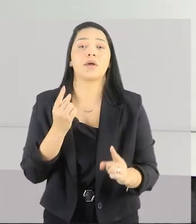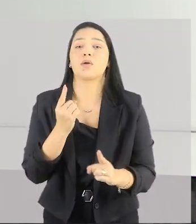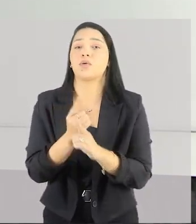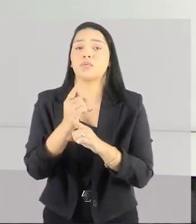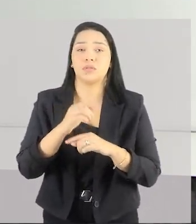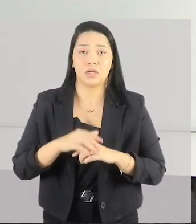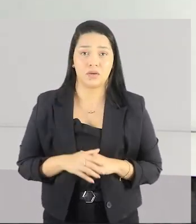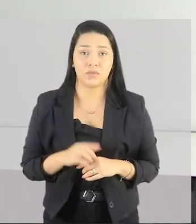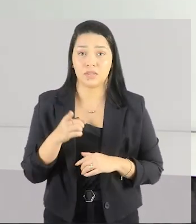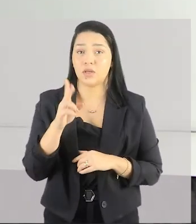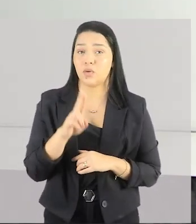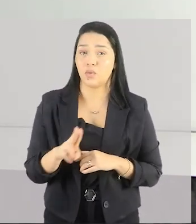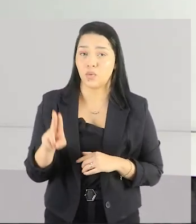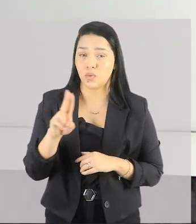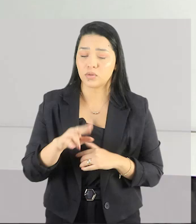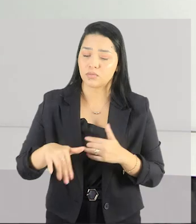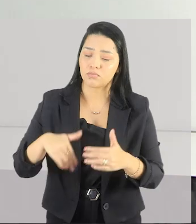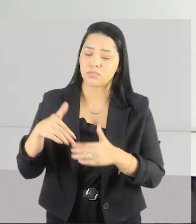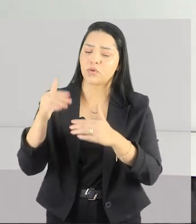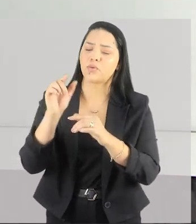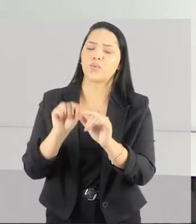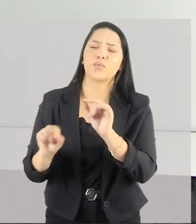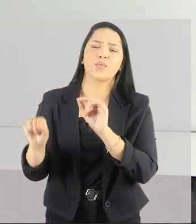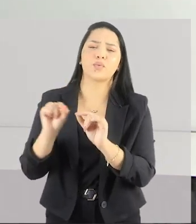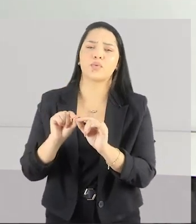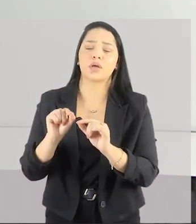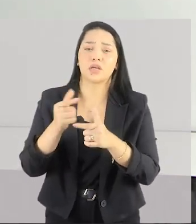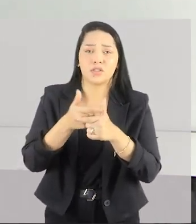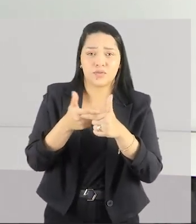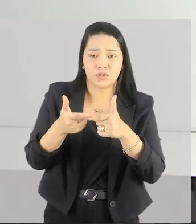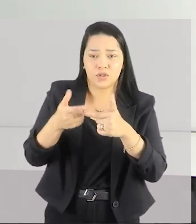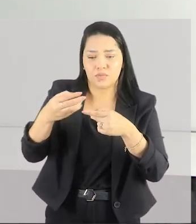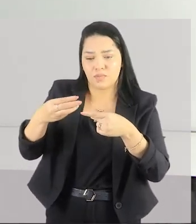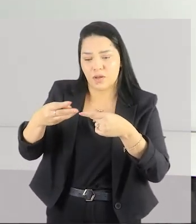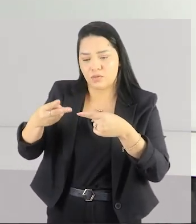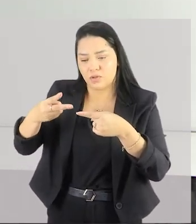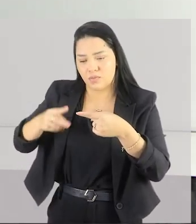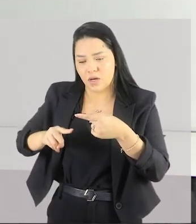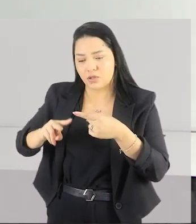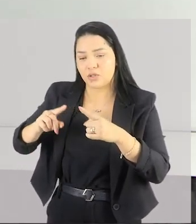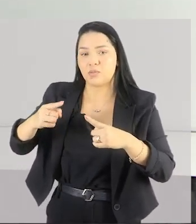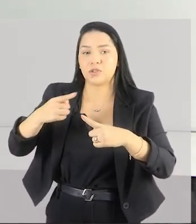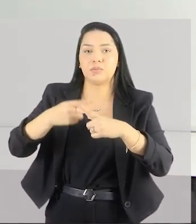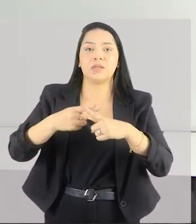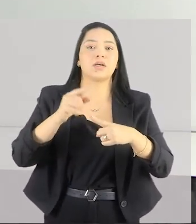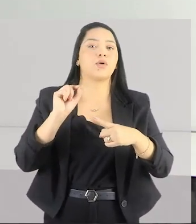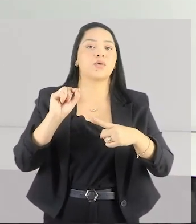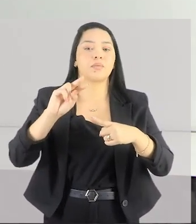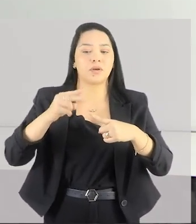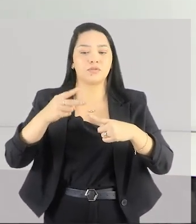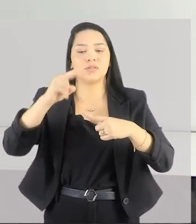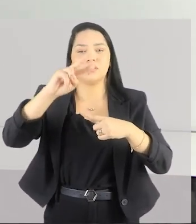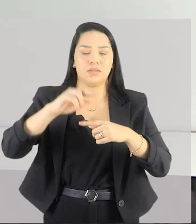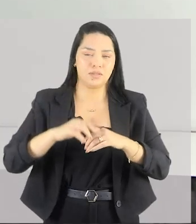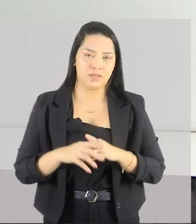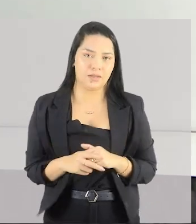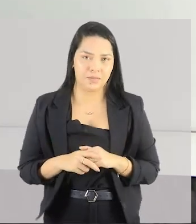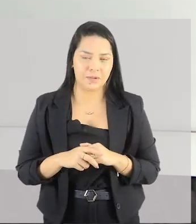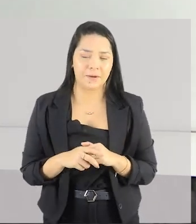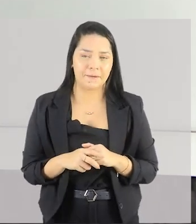denominador? Você utiliza aquele processo, ó, divide pelo de baixo e multiplica pelo de cima, tá